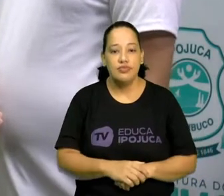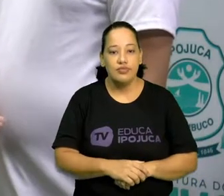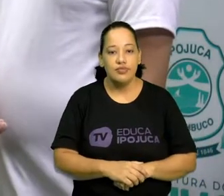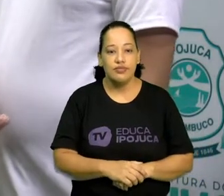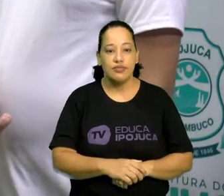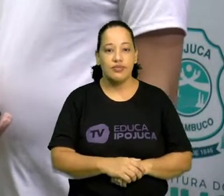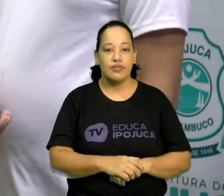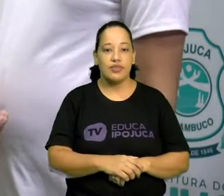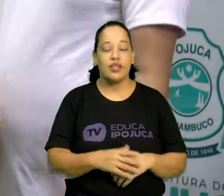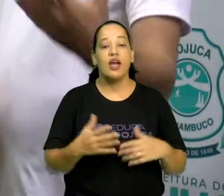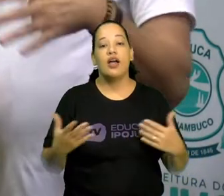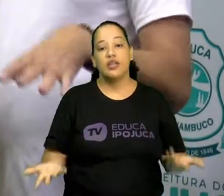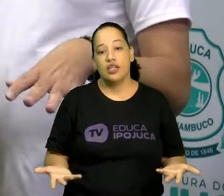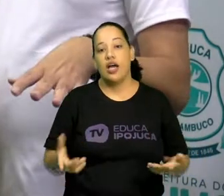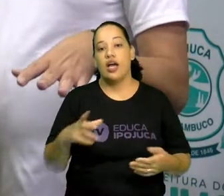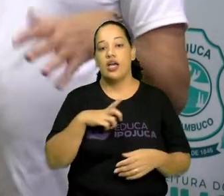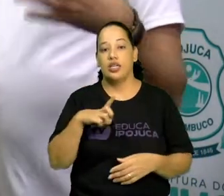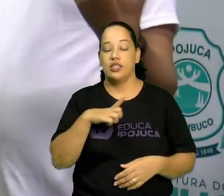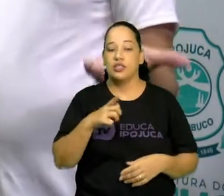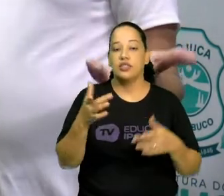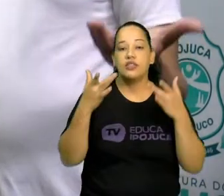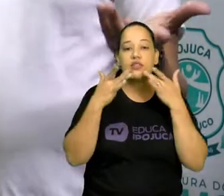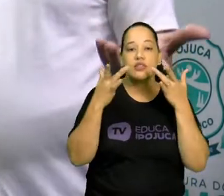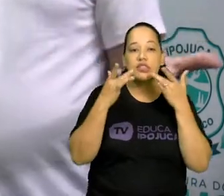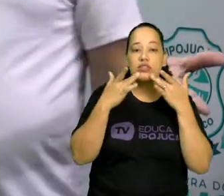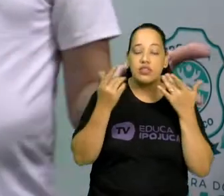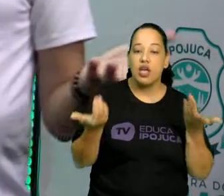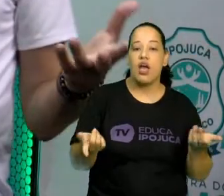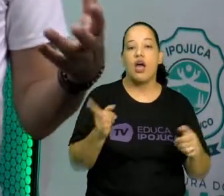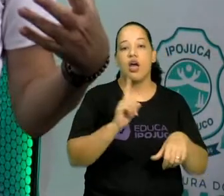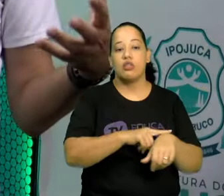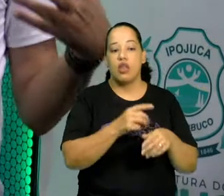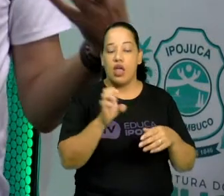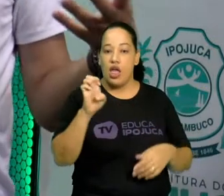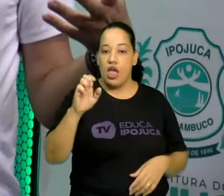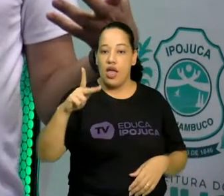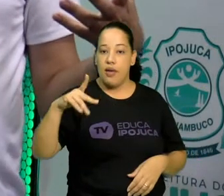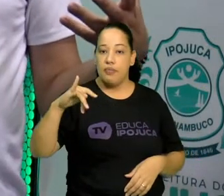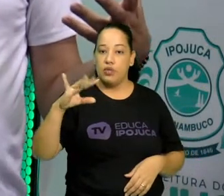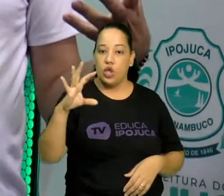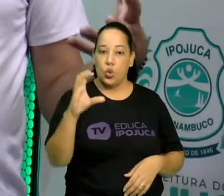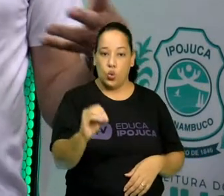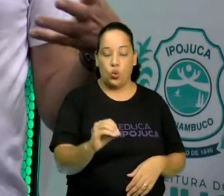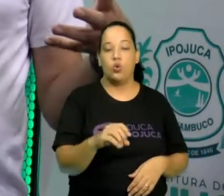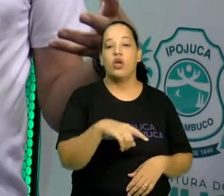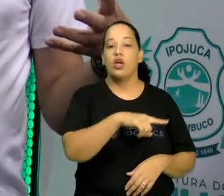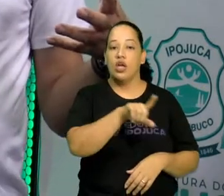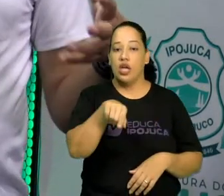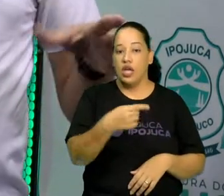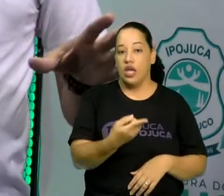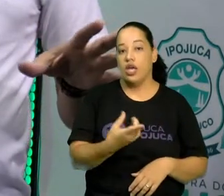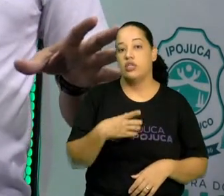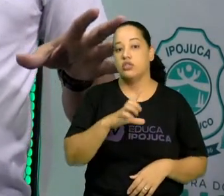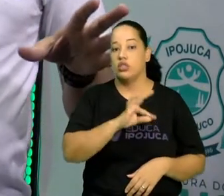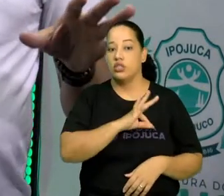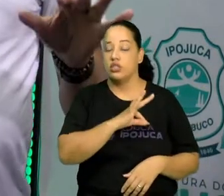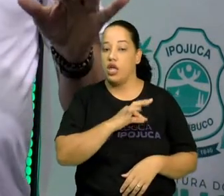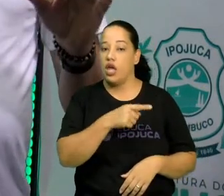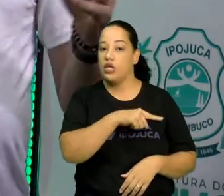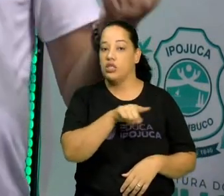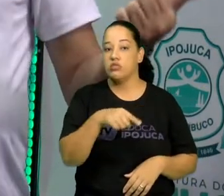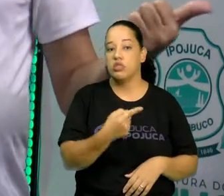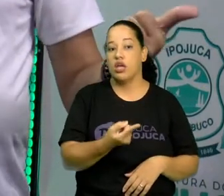Oi e aí tem o Teatro Épico que teatro é pouco ele passa porque o o técnicas do tipo ele não